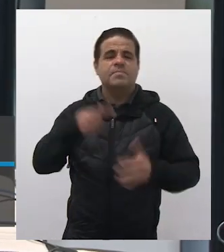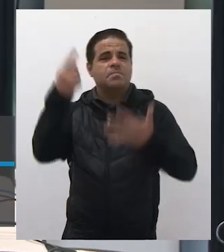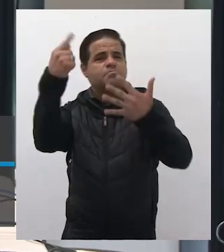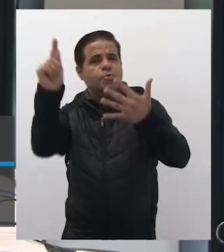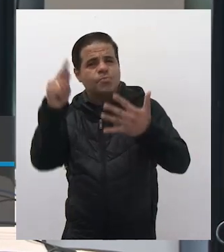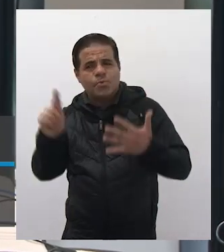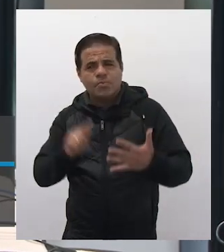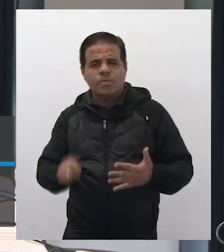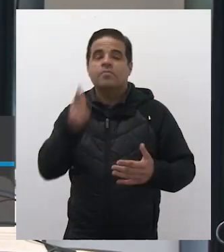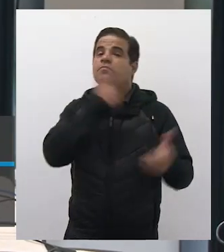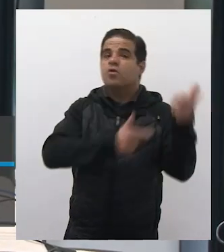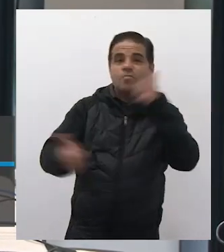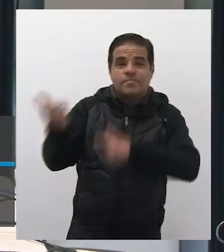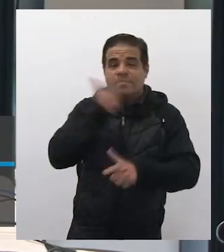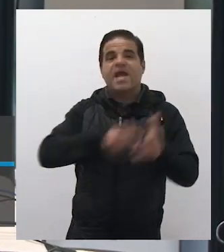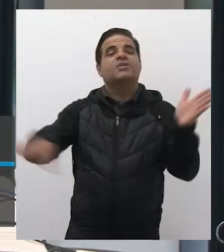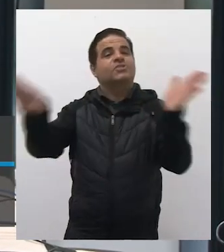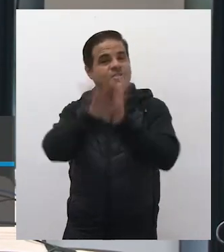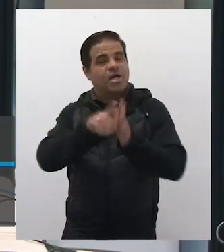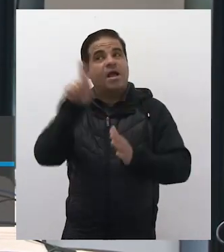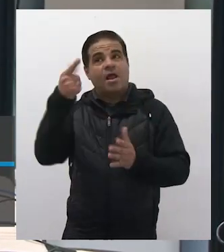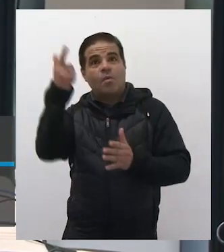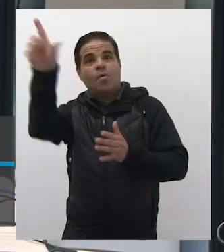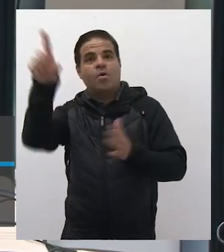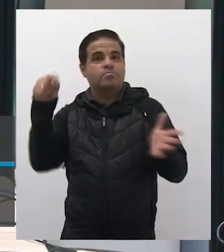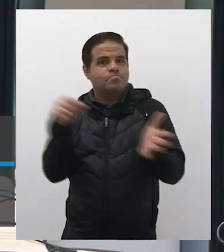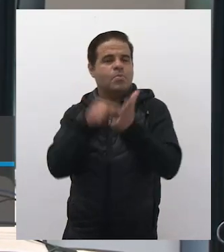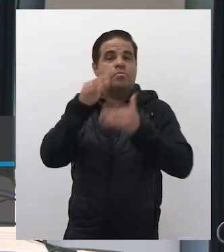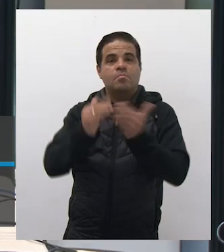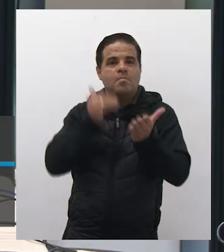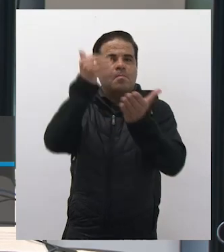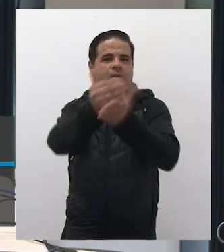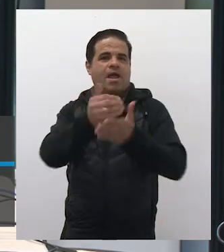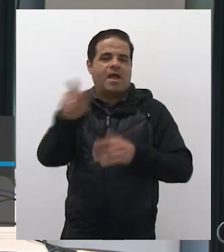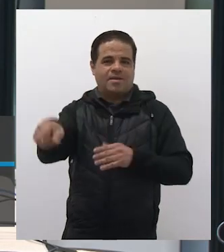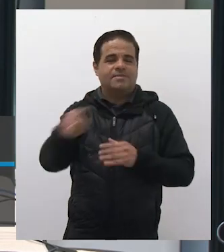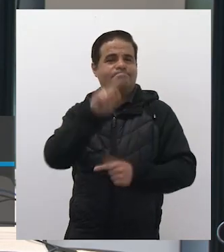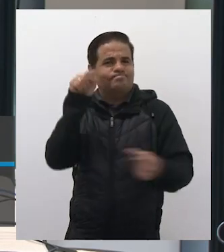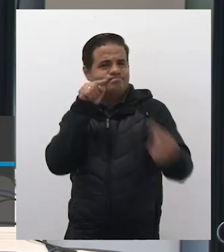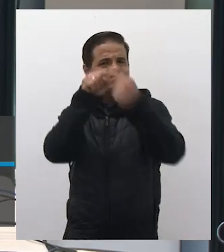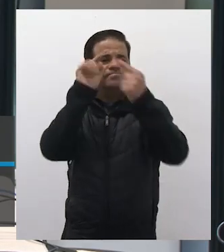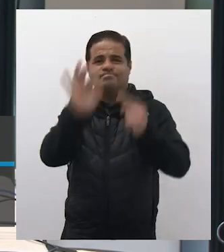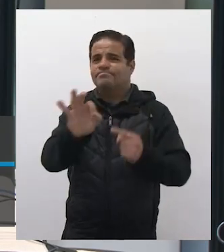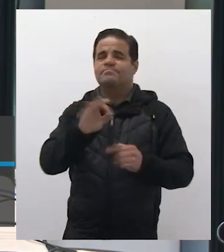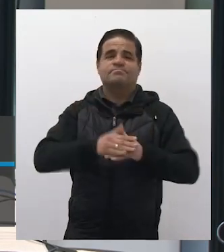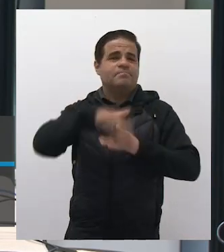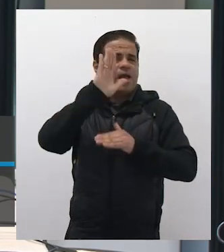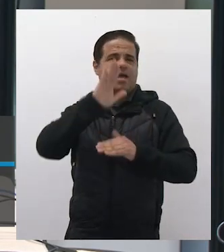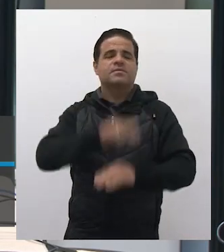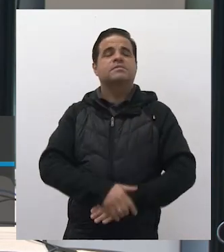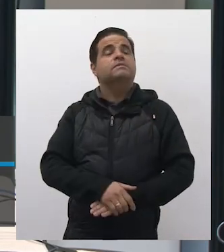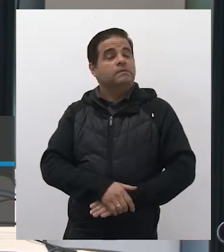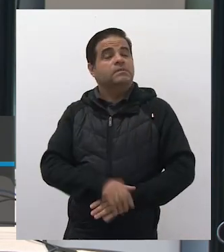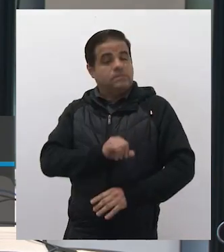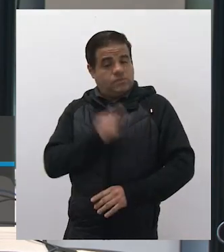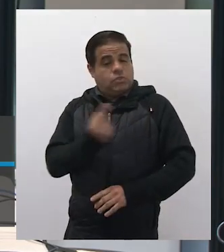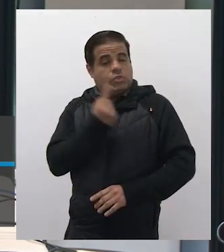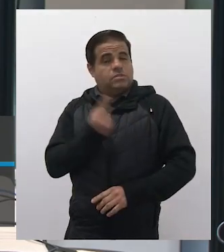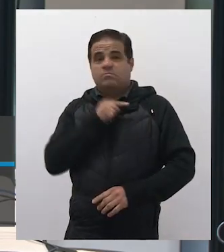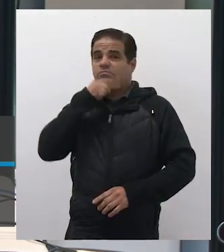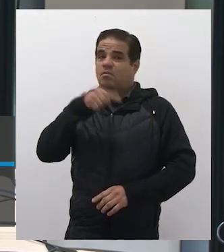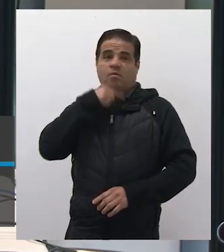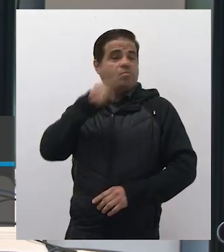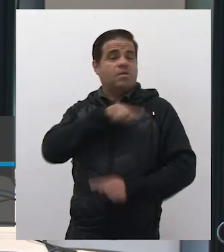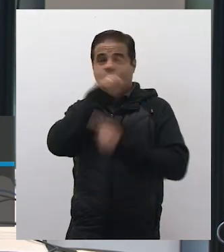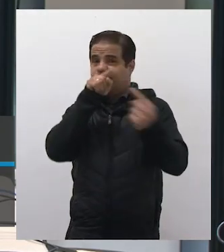assertivo. Você consegue chegar num outro ponto maior, né? Atingir um objetivo maior. Quando você está sozinho, você não